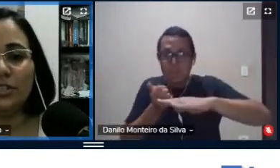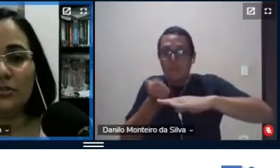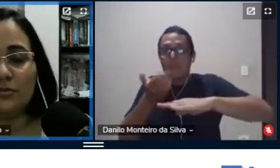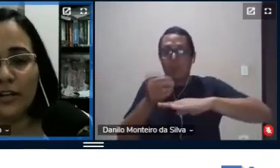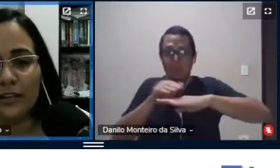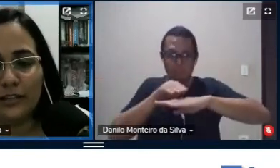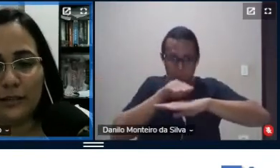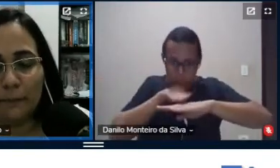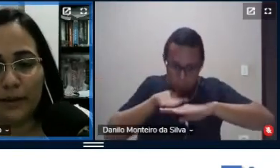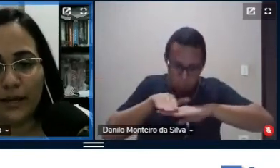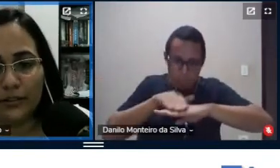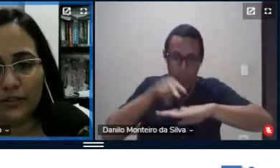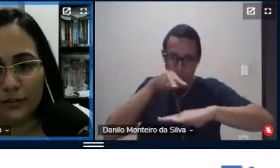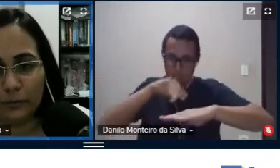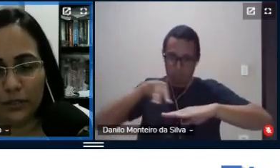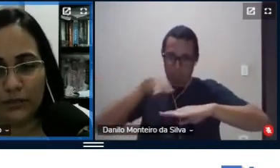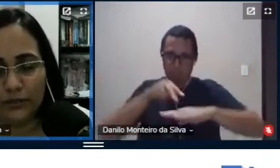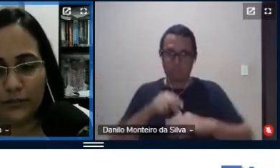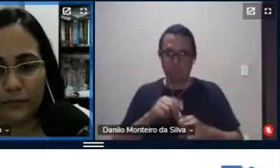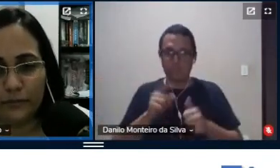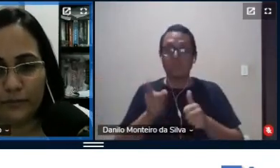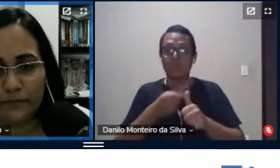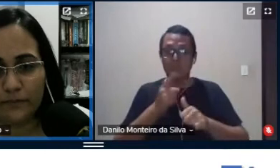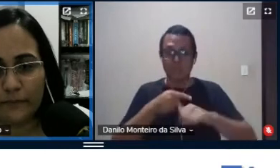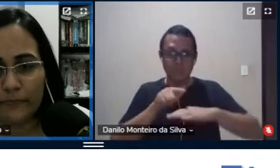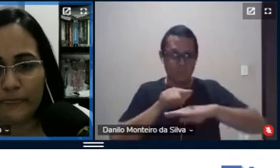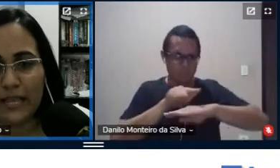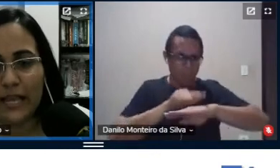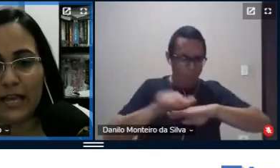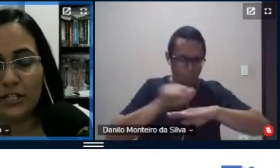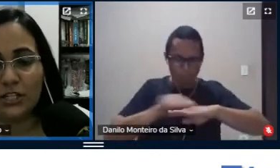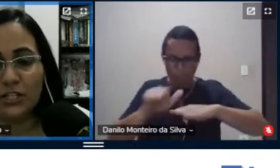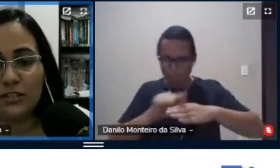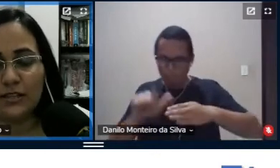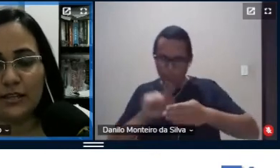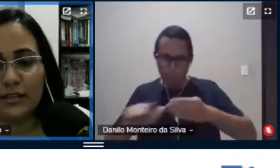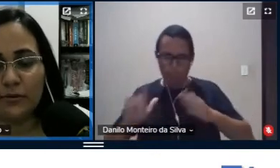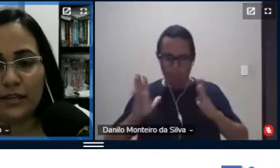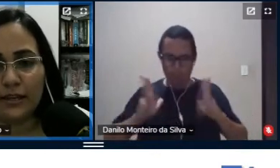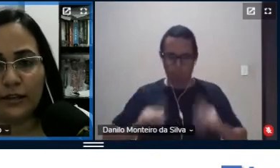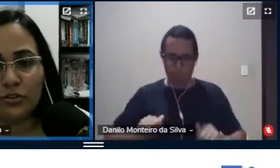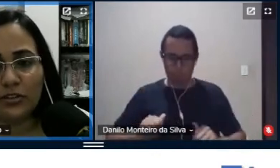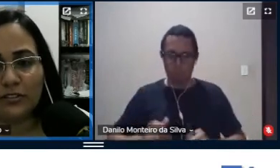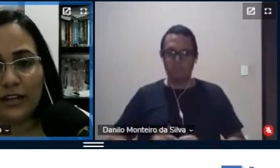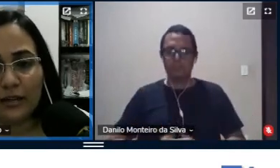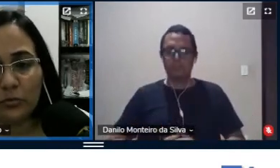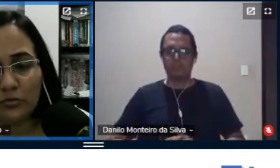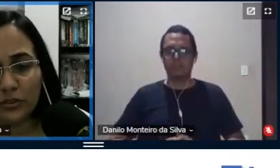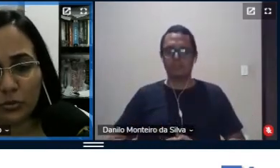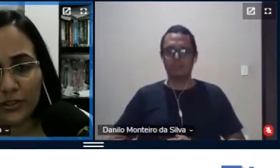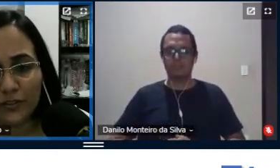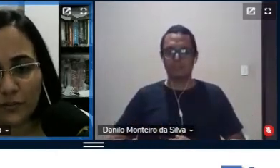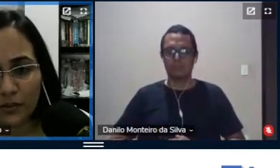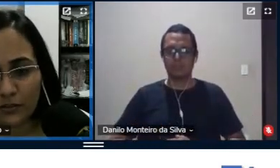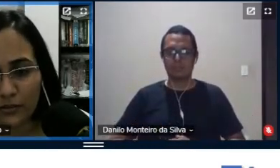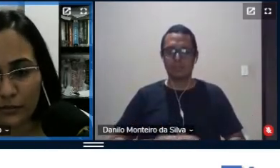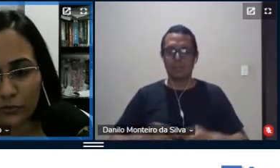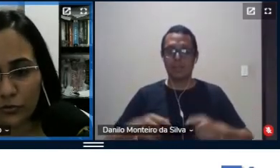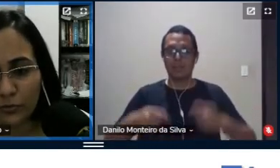Então, a gente vai limpar a nossa peça. A gente tem que utilizar